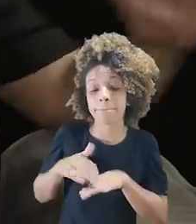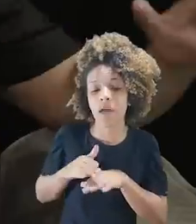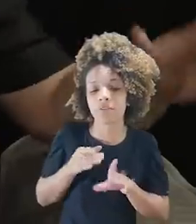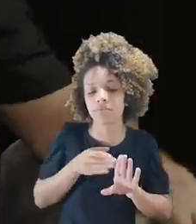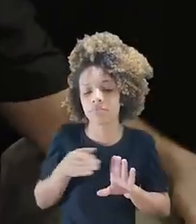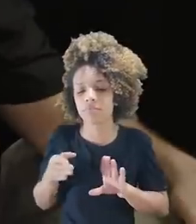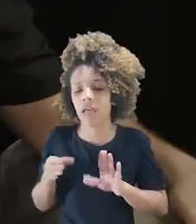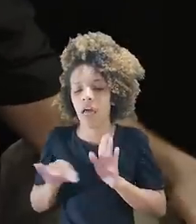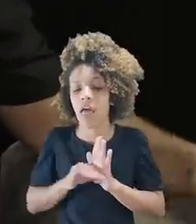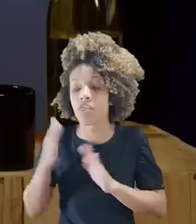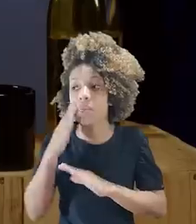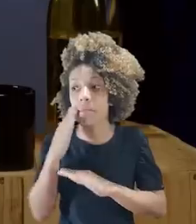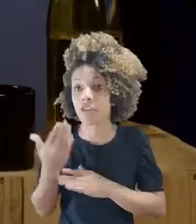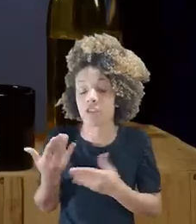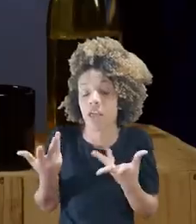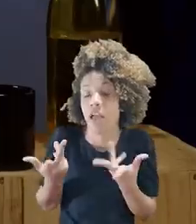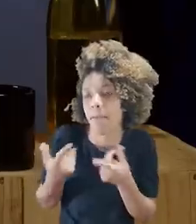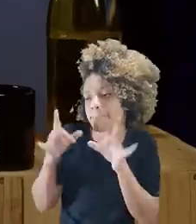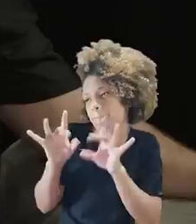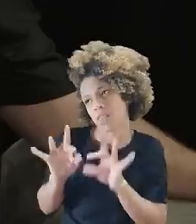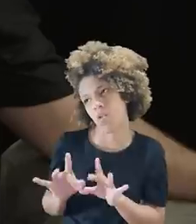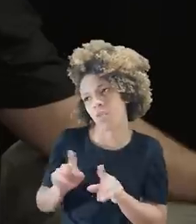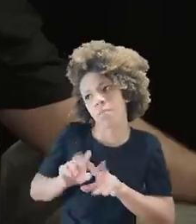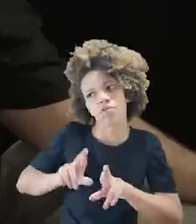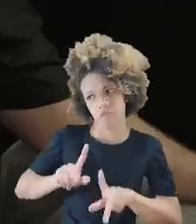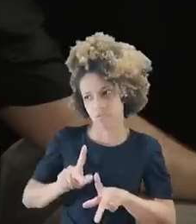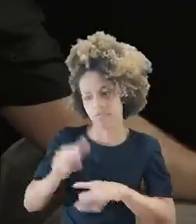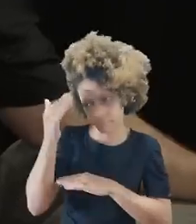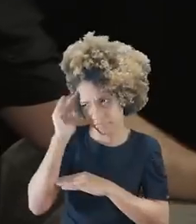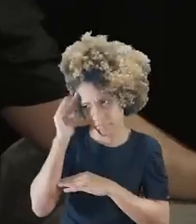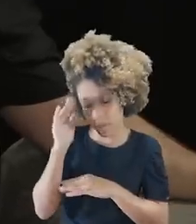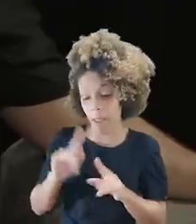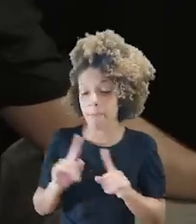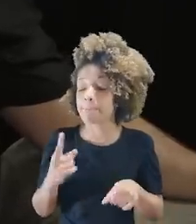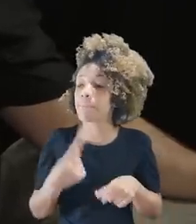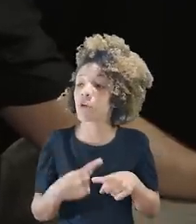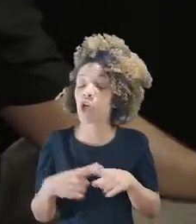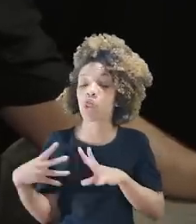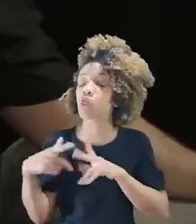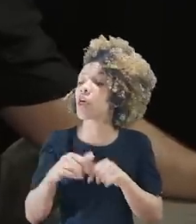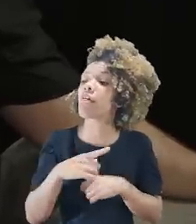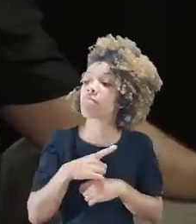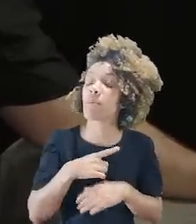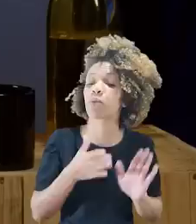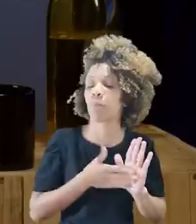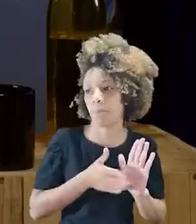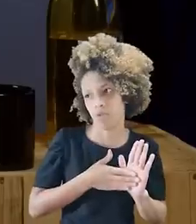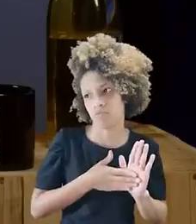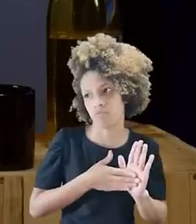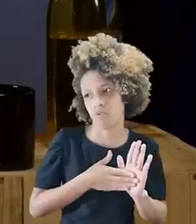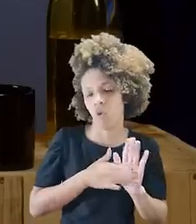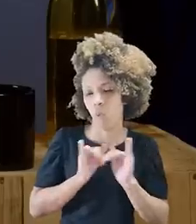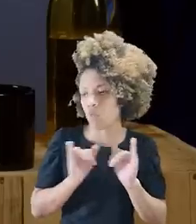acabei não foi tipo 10 anos não foi uns TR anos depois trê anos depois e você você acha que foi por isso ou não foi por outra questão sua você não táo que